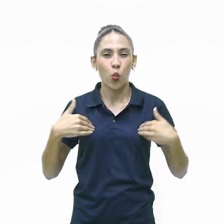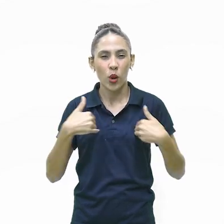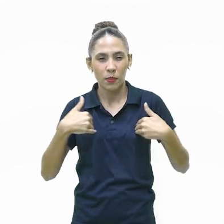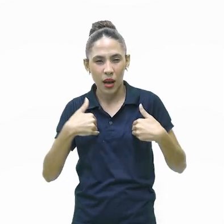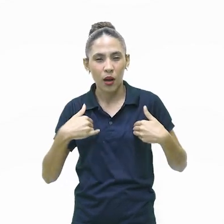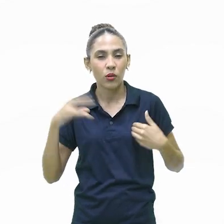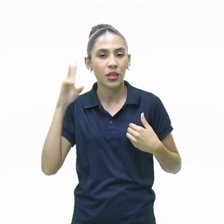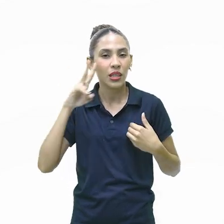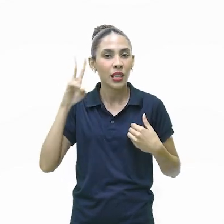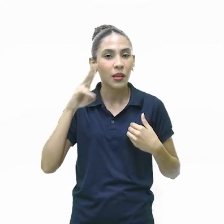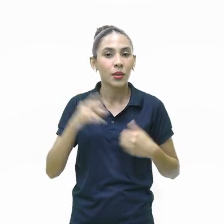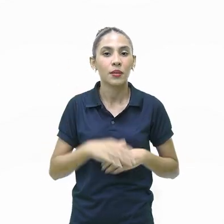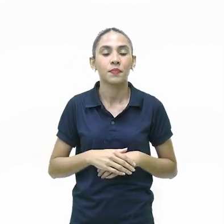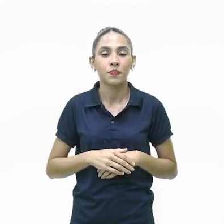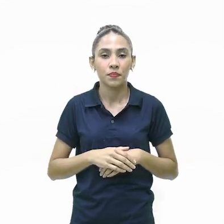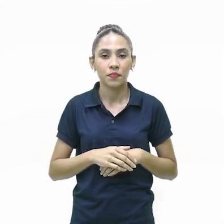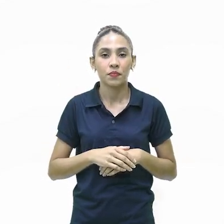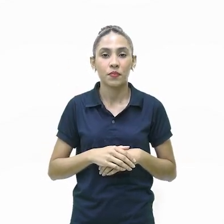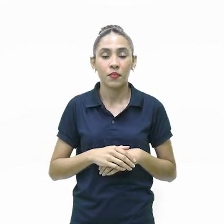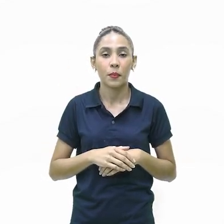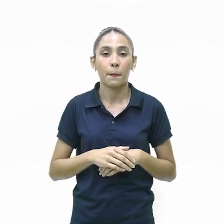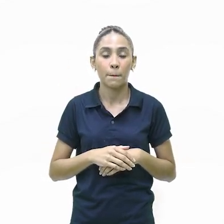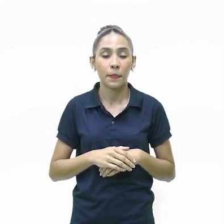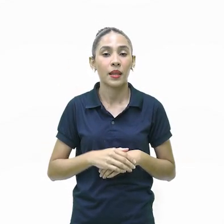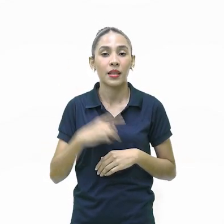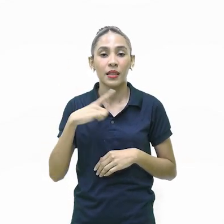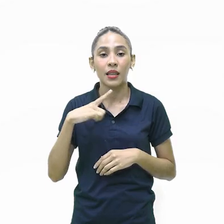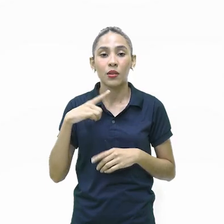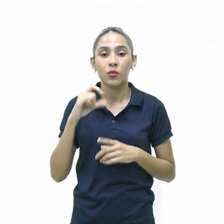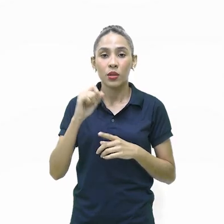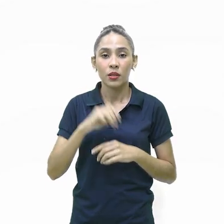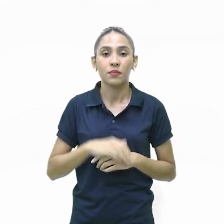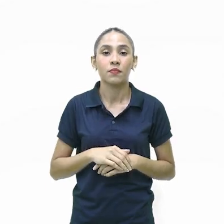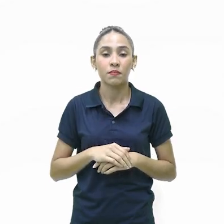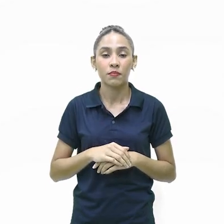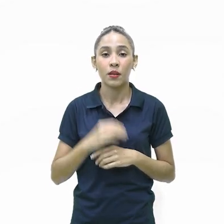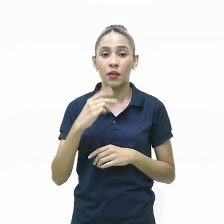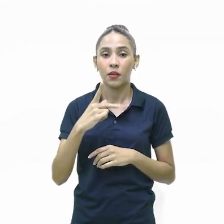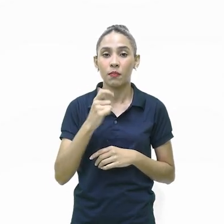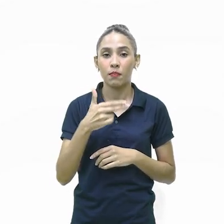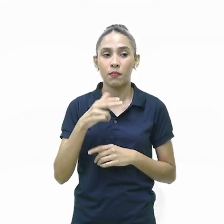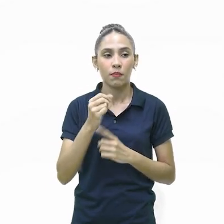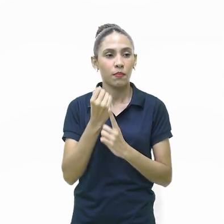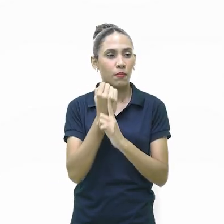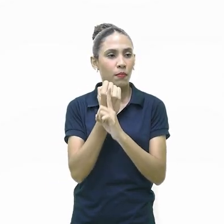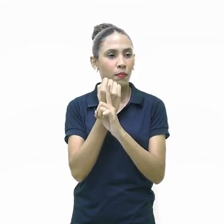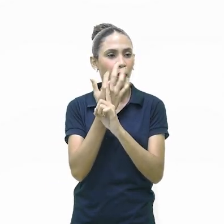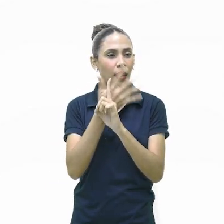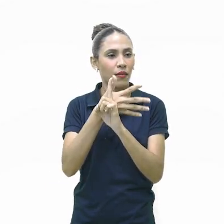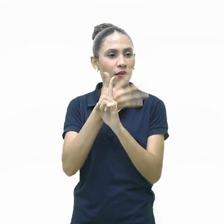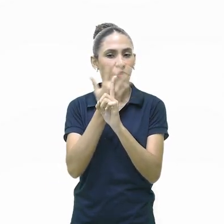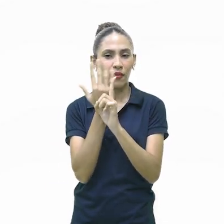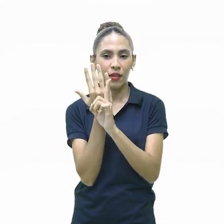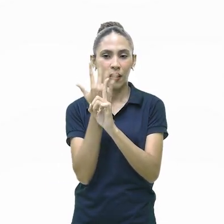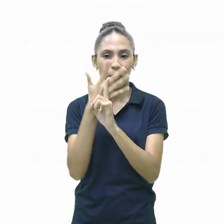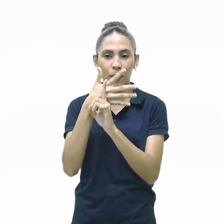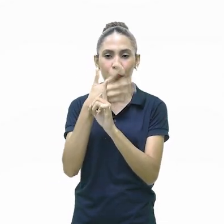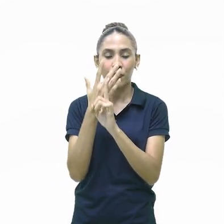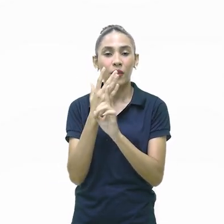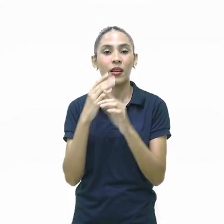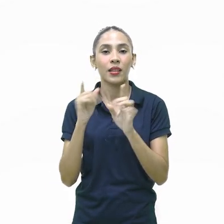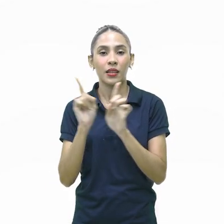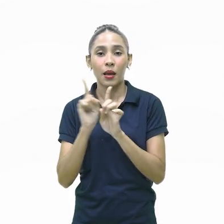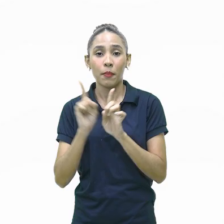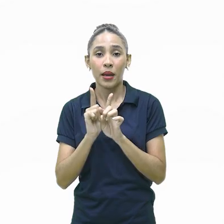aula, né, dos indivíduos da espécie que geram aí o pavão e a pavoa. Eles são da mesma